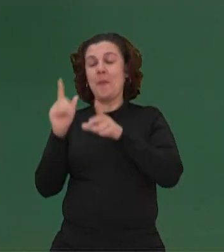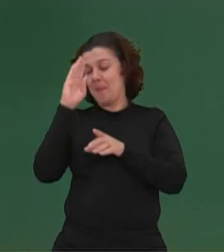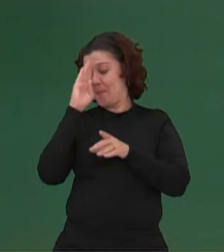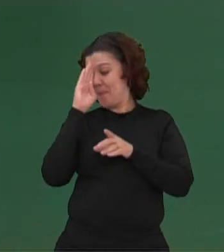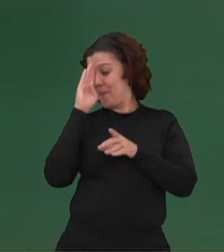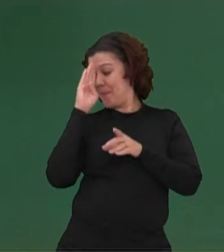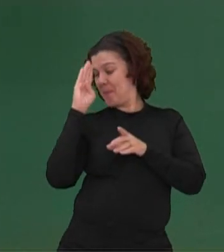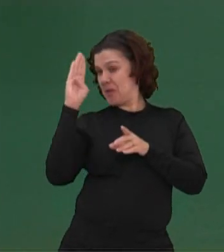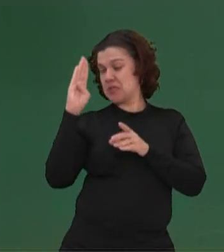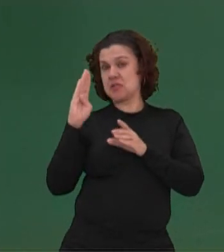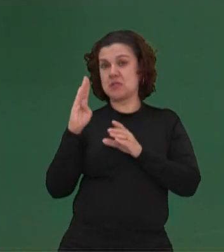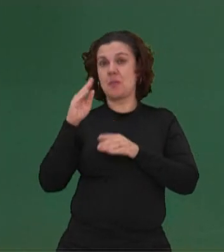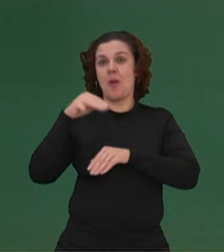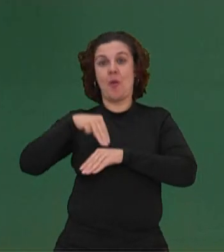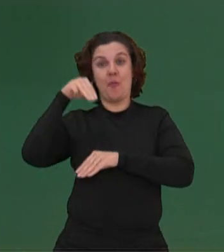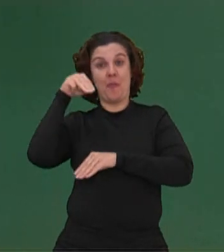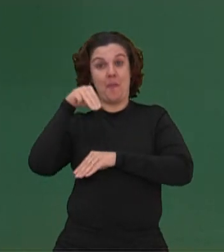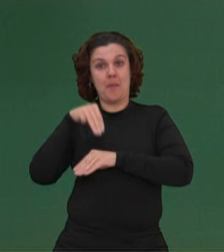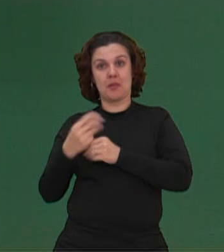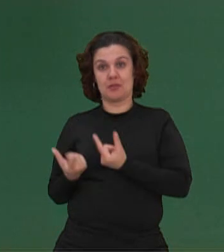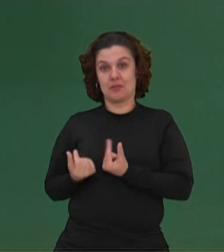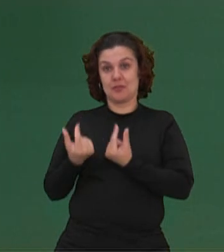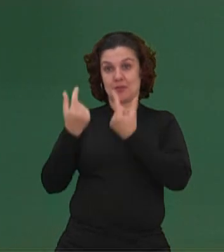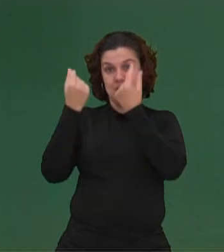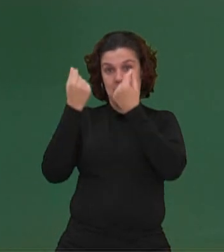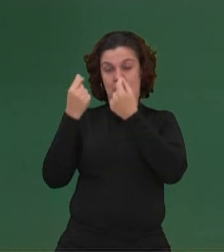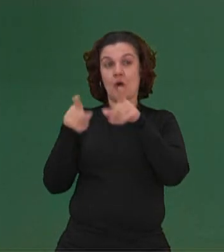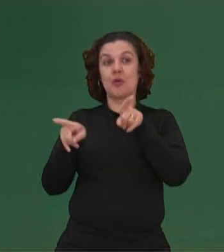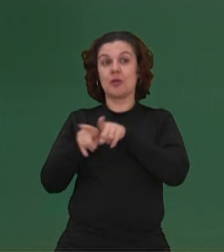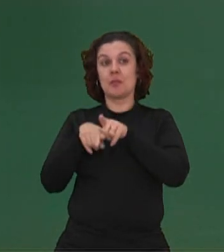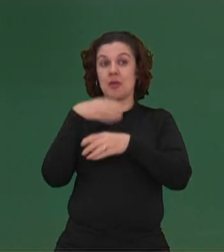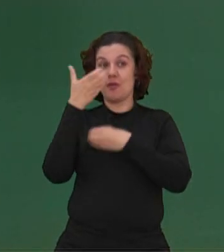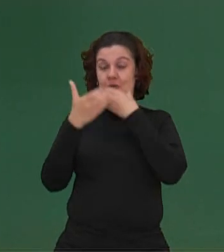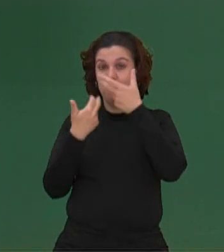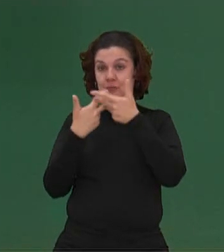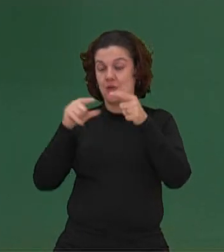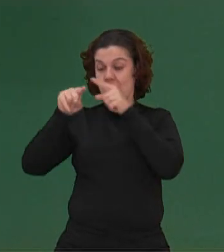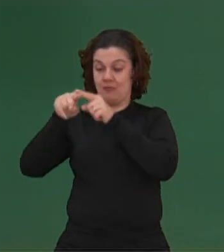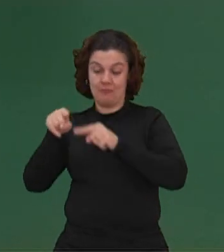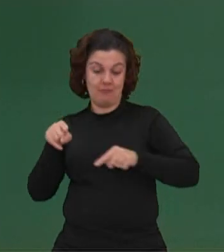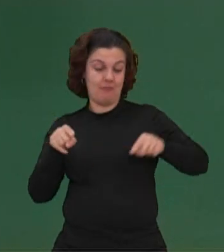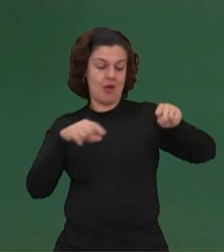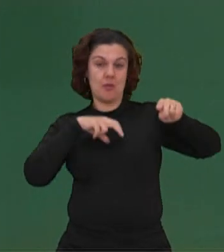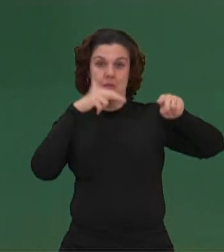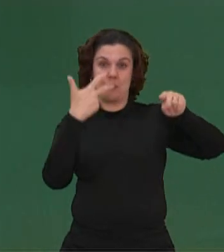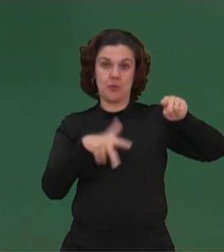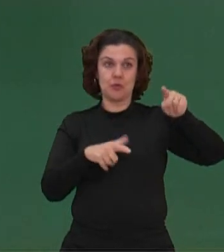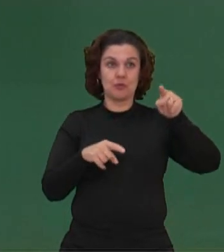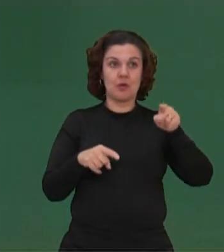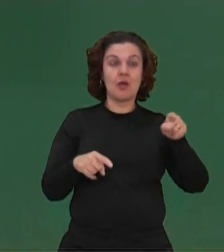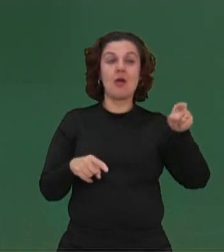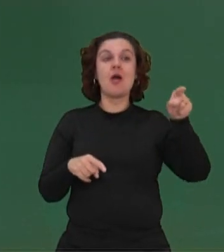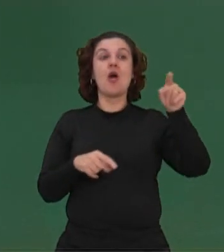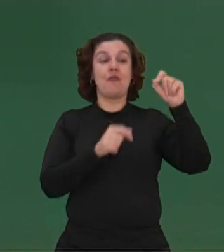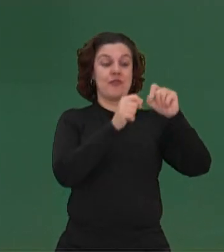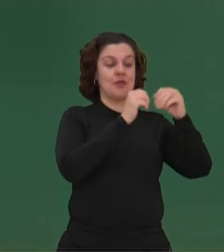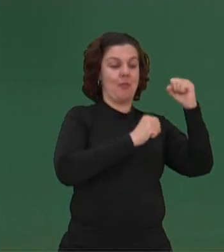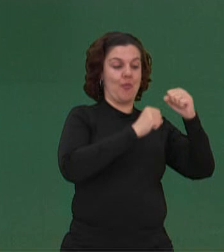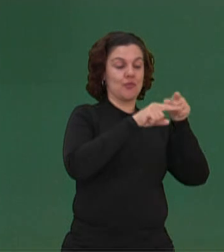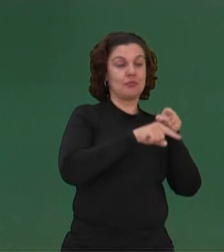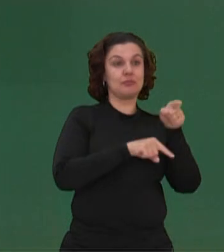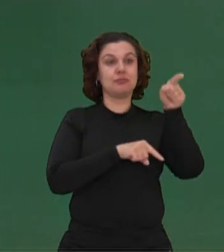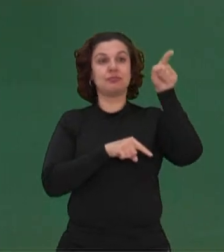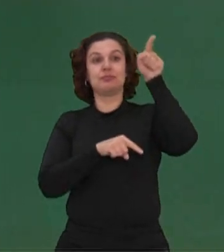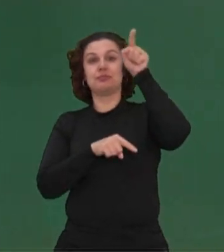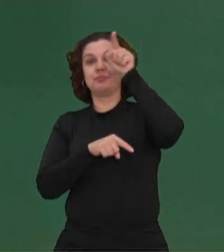gêneros tropicais, para Portugal, e Portugal mandava para a colônia, para o Brasil, manufaturas e equipamentos e